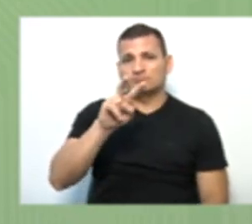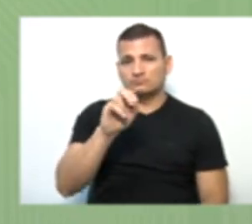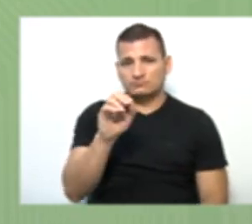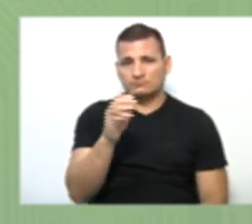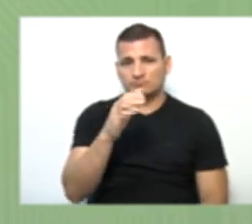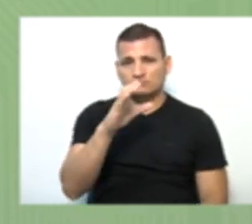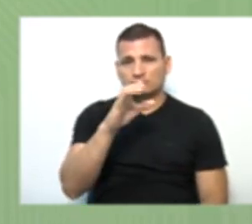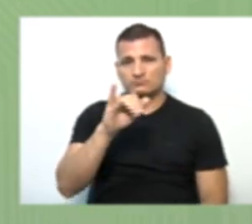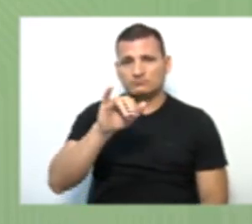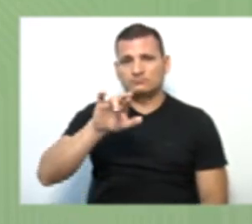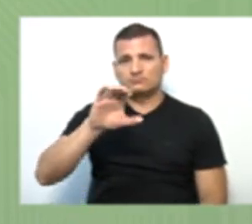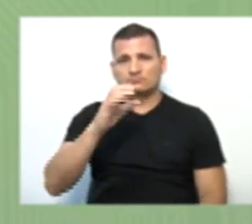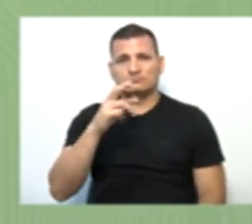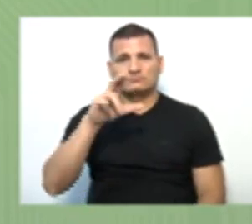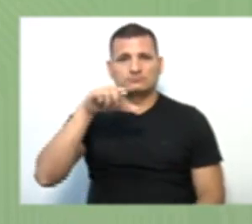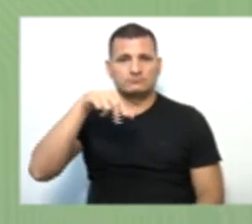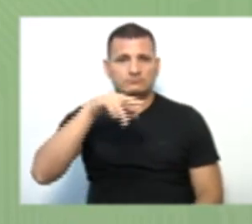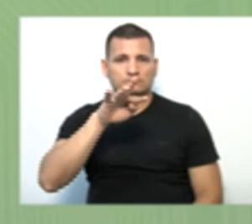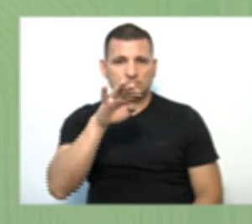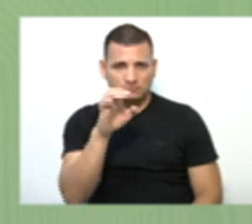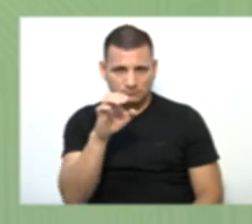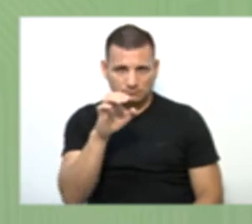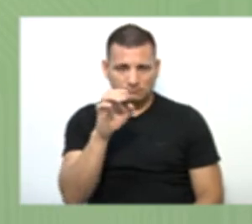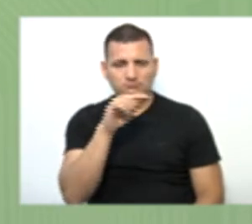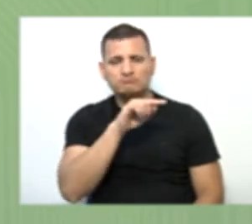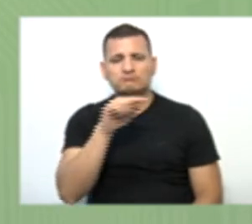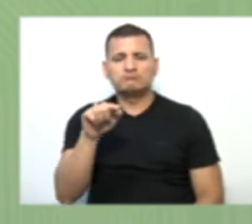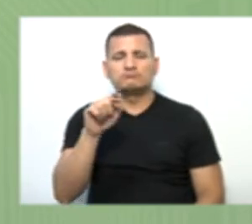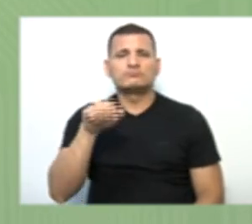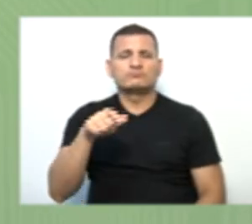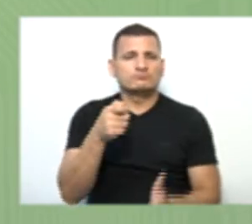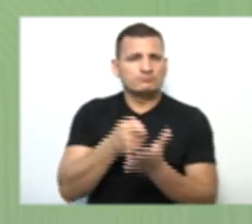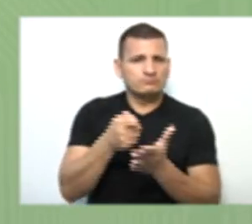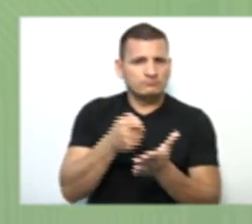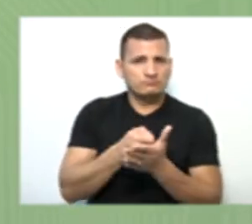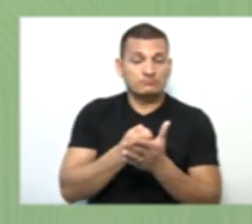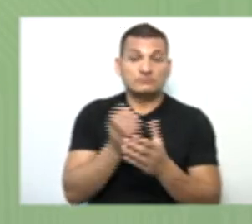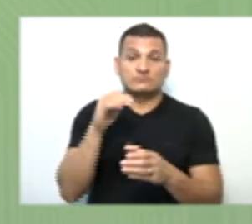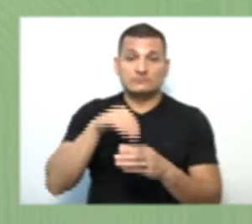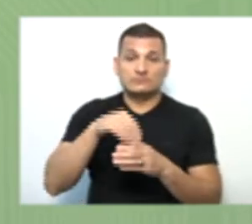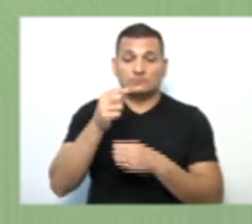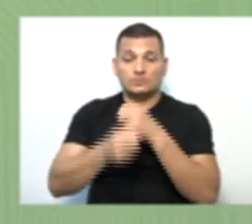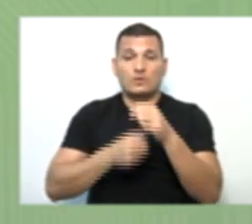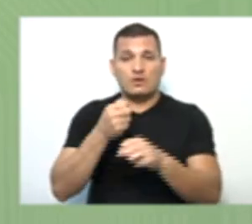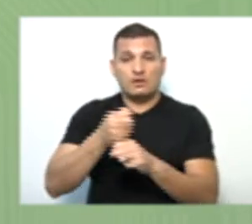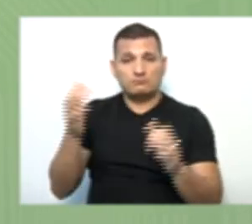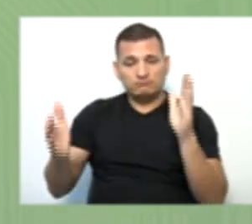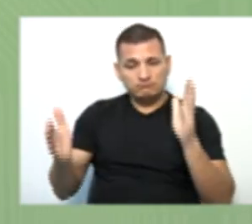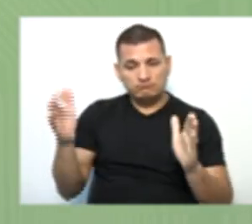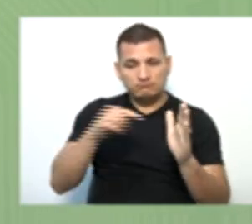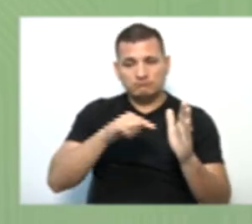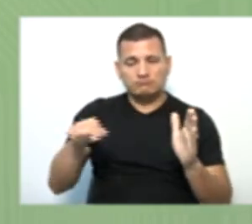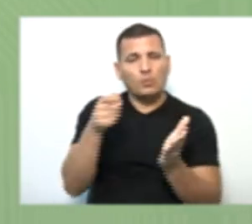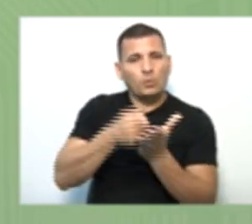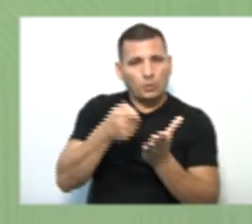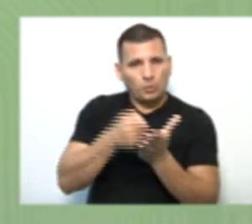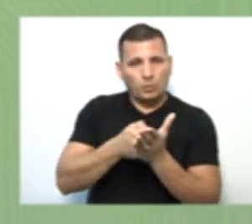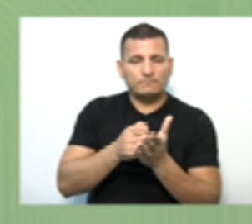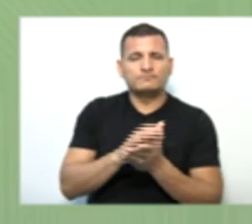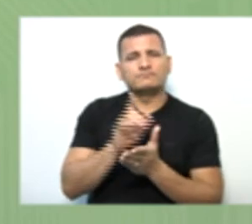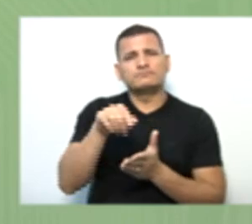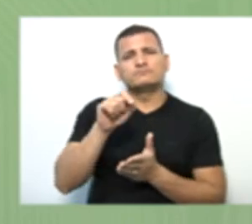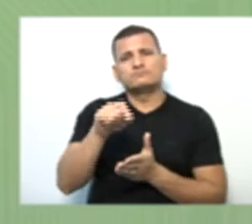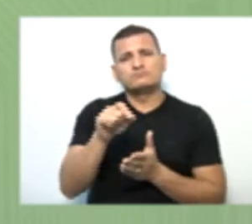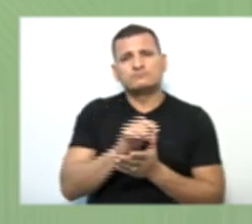abriga valores a pagar dentro do exercício social seguinte. Então, são aquelas dívidas que vão